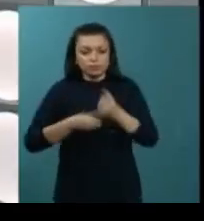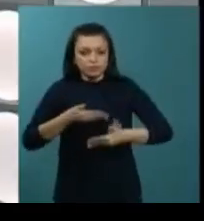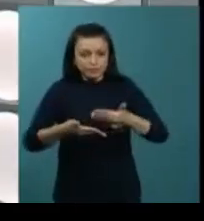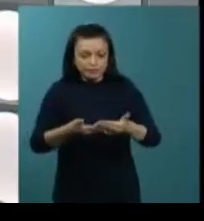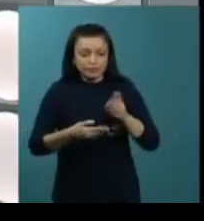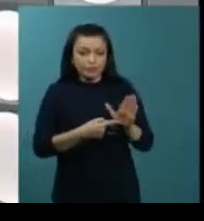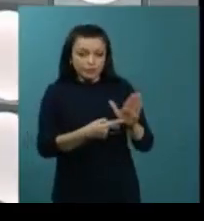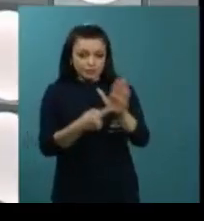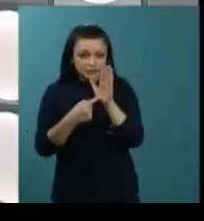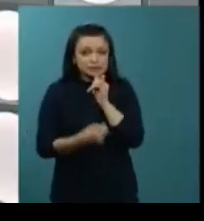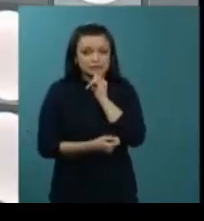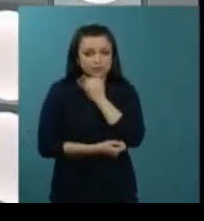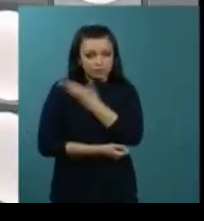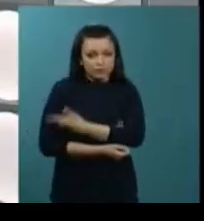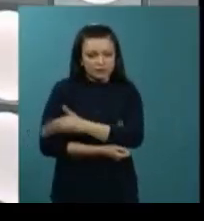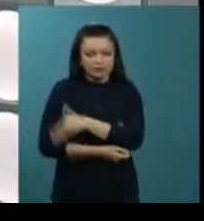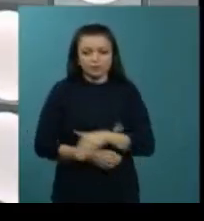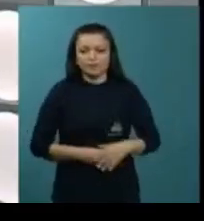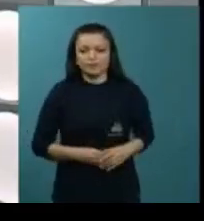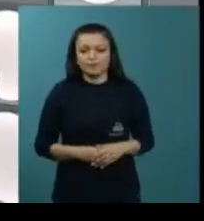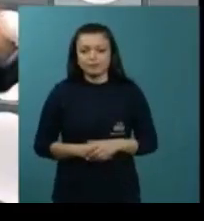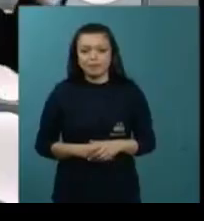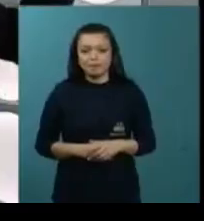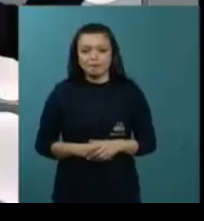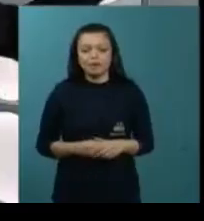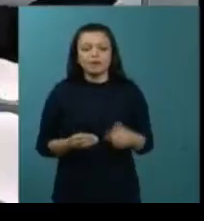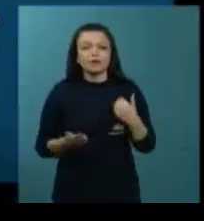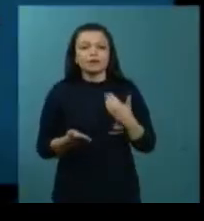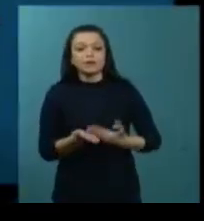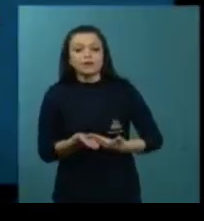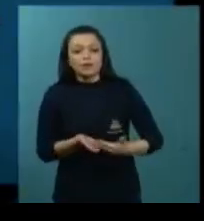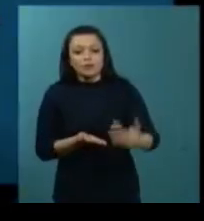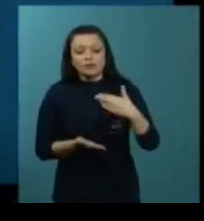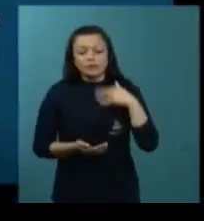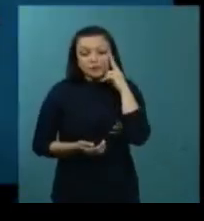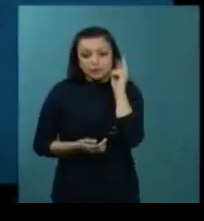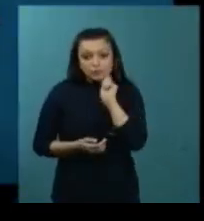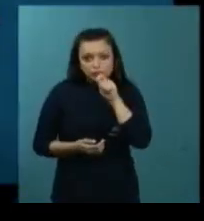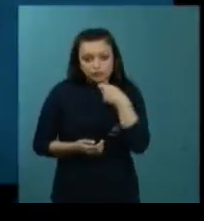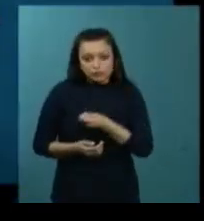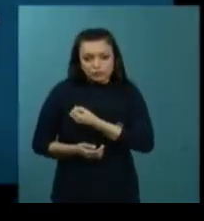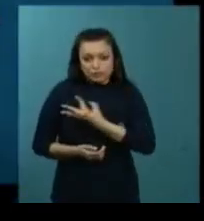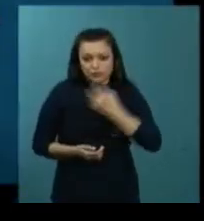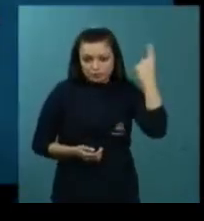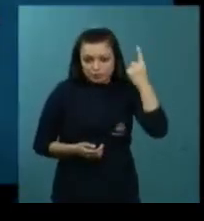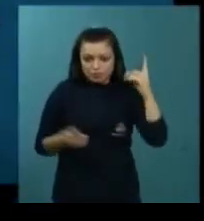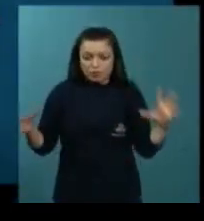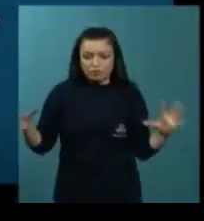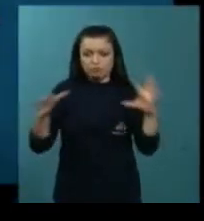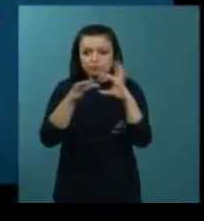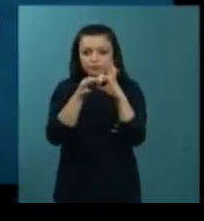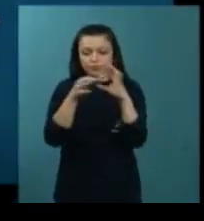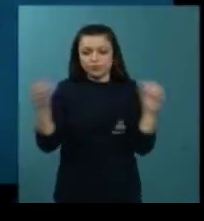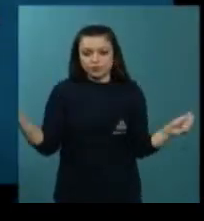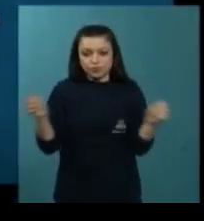uma aplicação. E vamos começar com a união